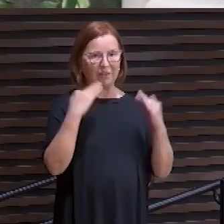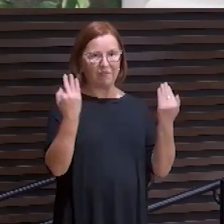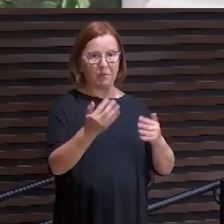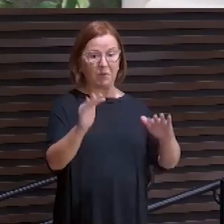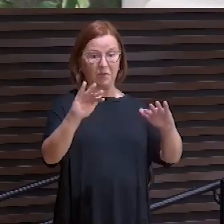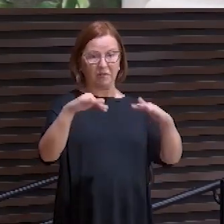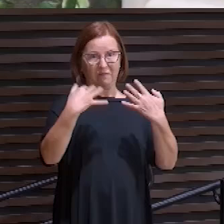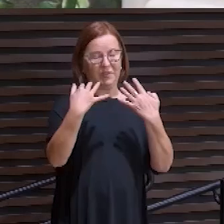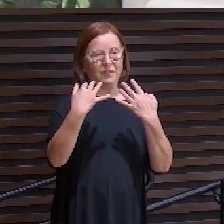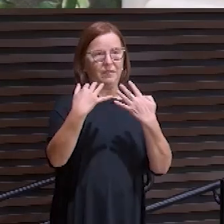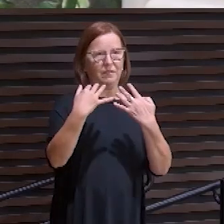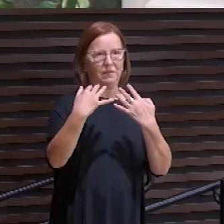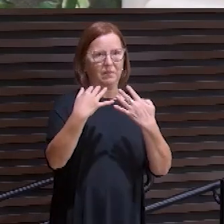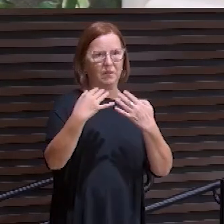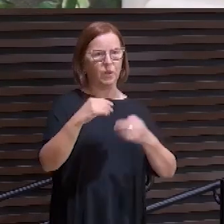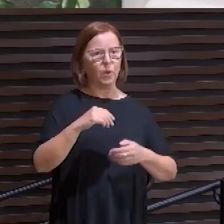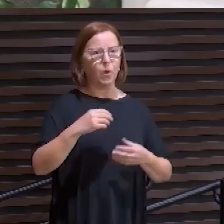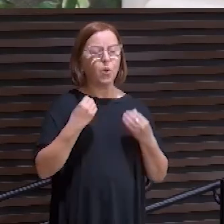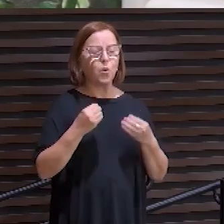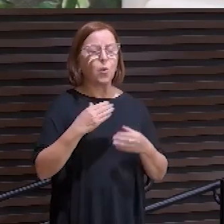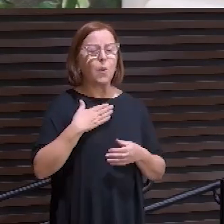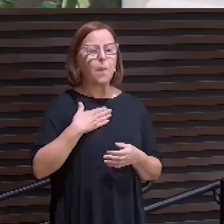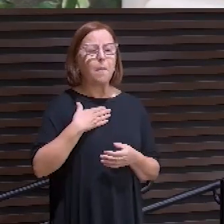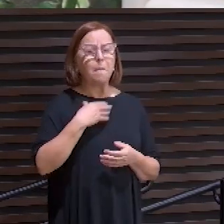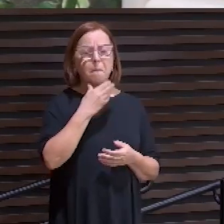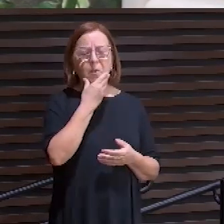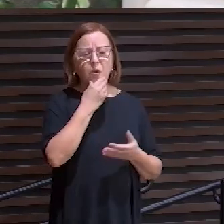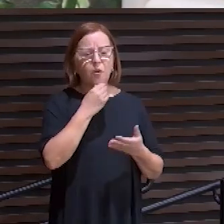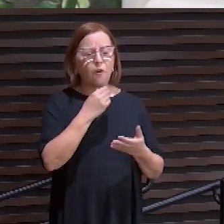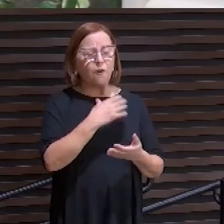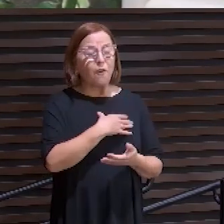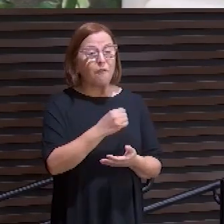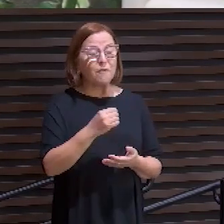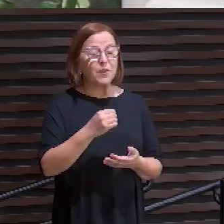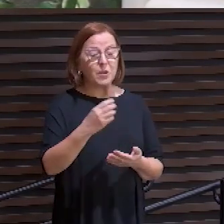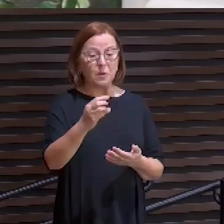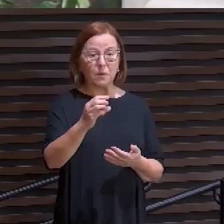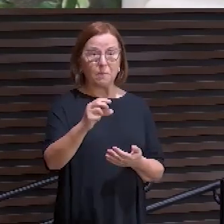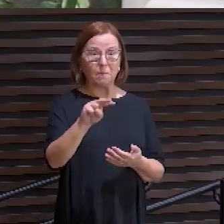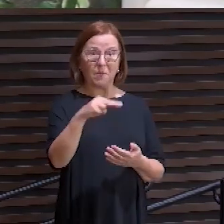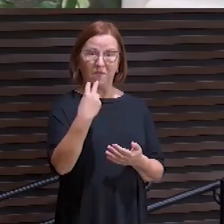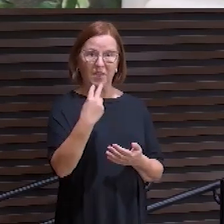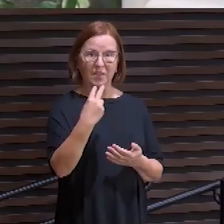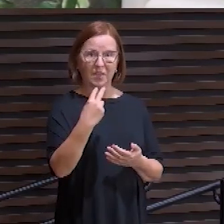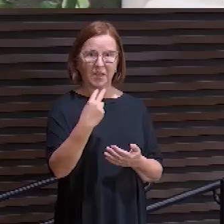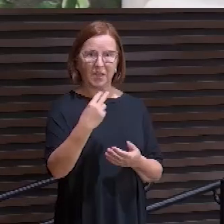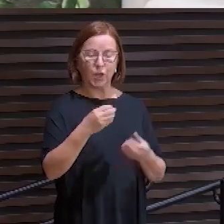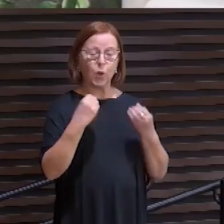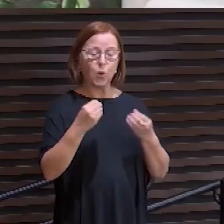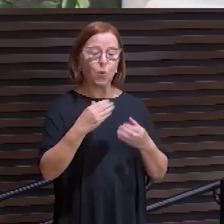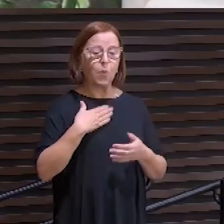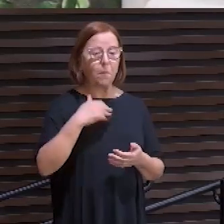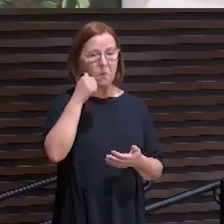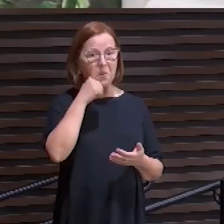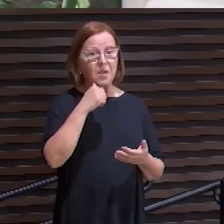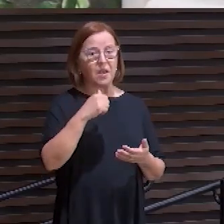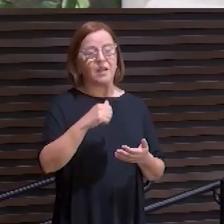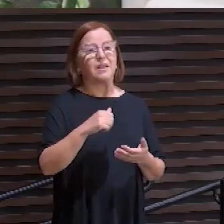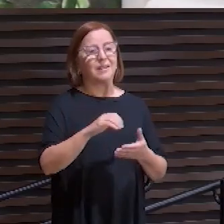Como é que meu filho me vê? Como é que minha filha me vê? Como é que minha esposa me vê? Como é que meus netos me